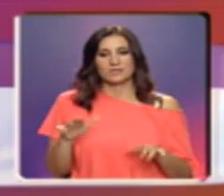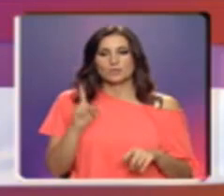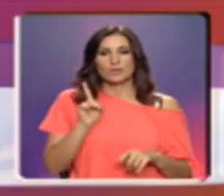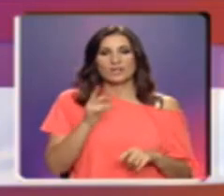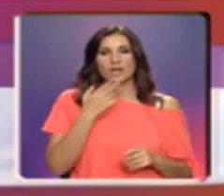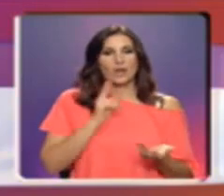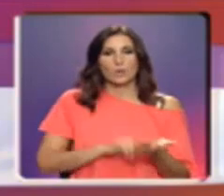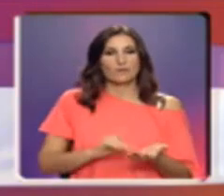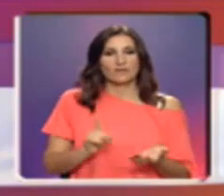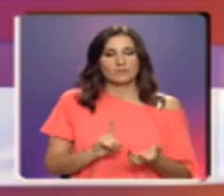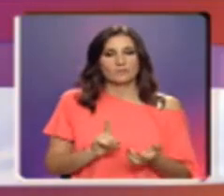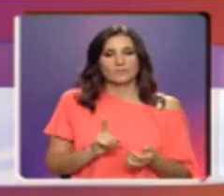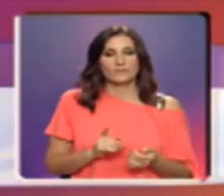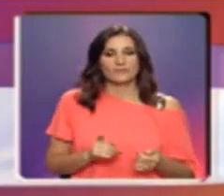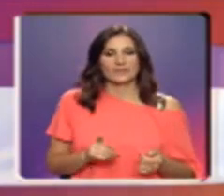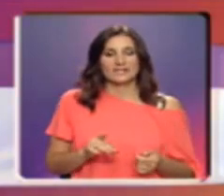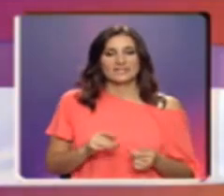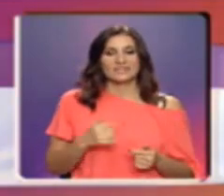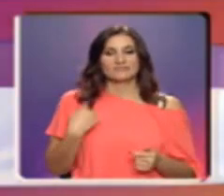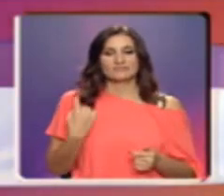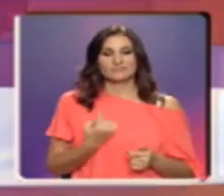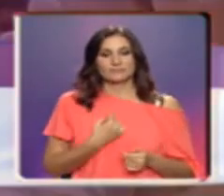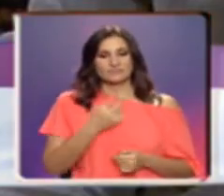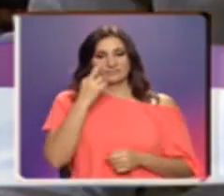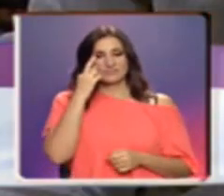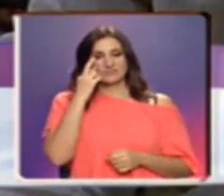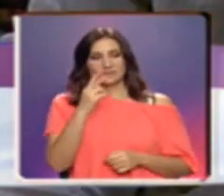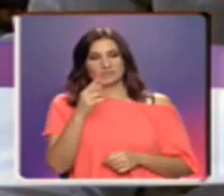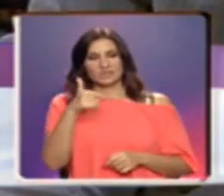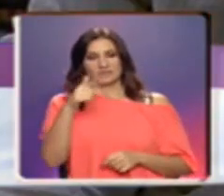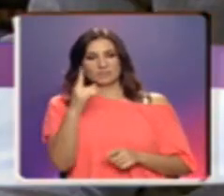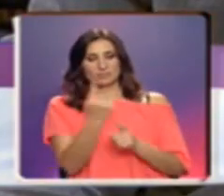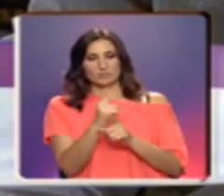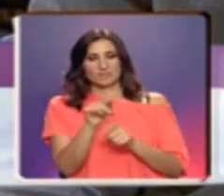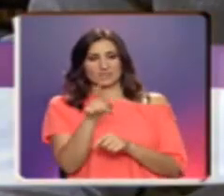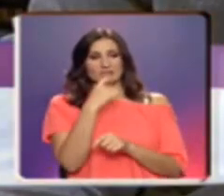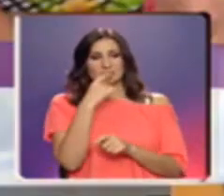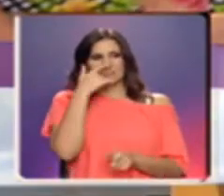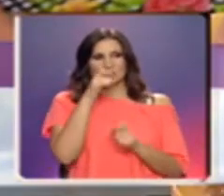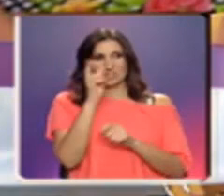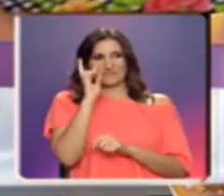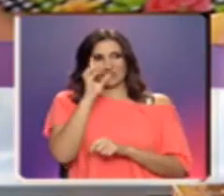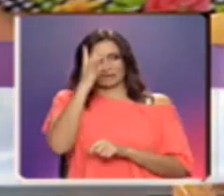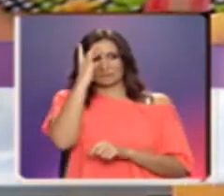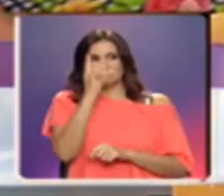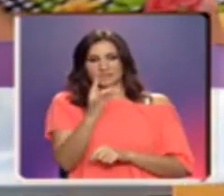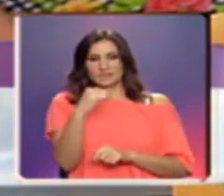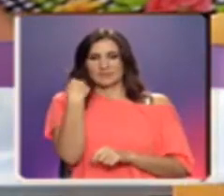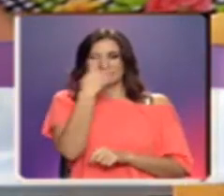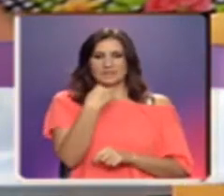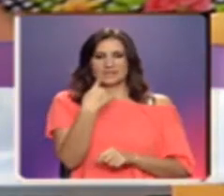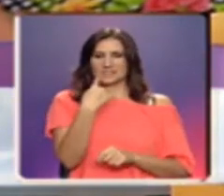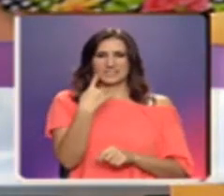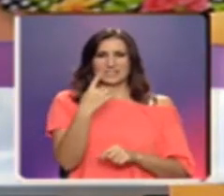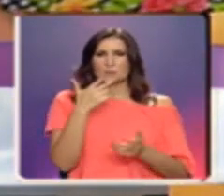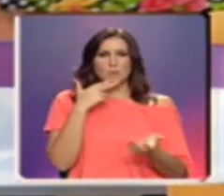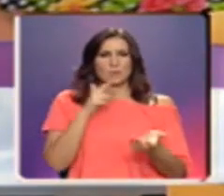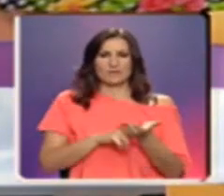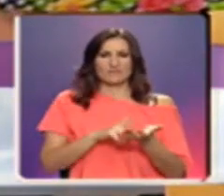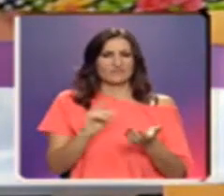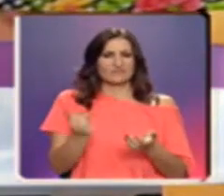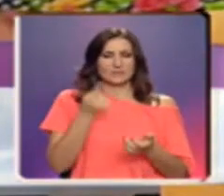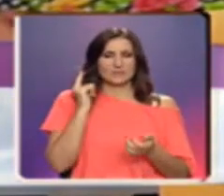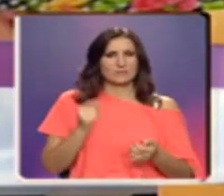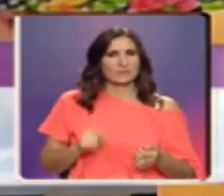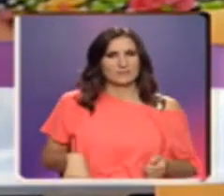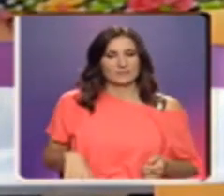verdade no Bruno que nós vemos através da televisão? Porque acabou de dizer que as pessoas têm uma imagem sua que não corresponde de todo àquilo